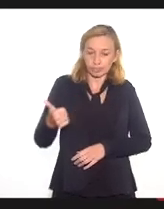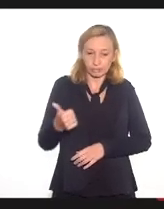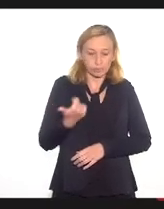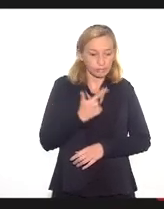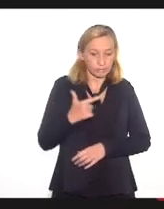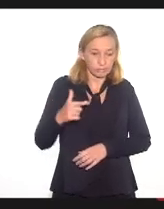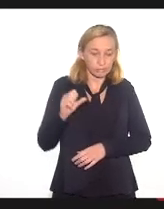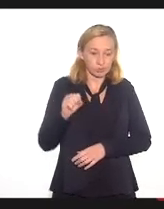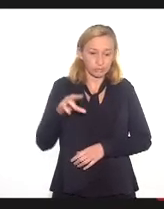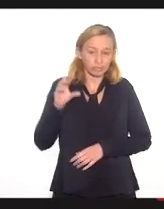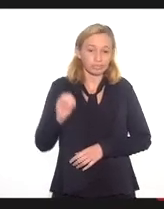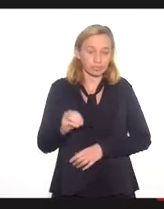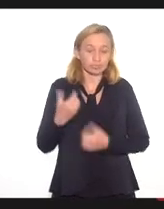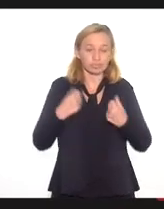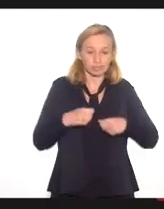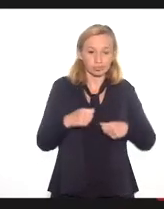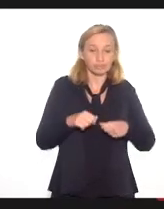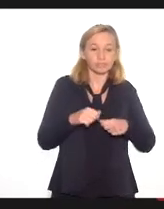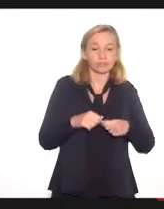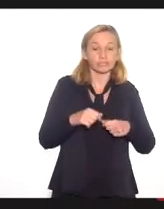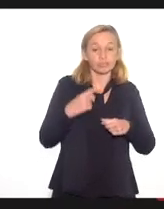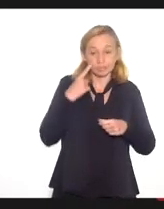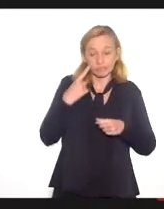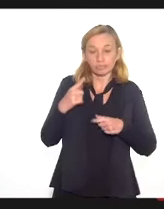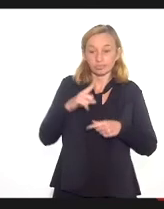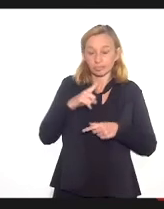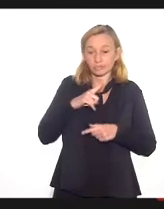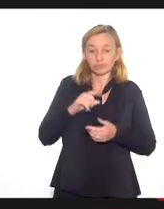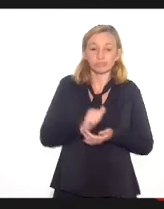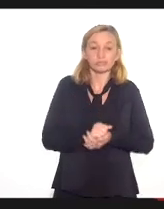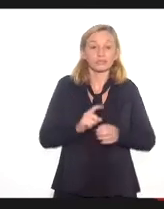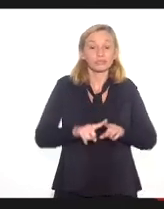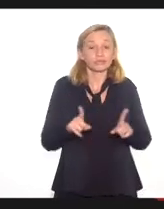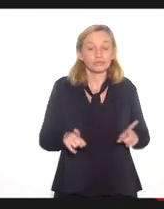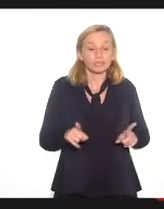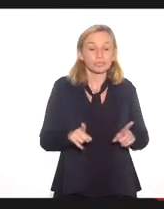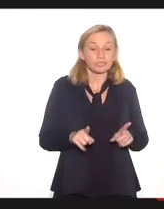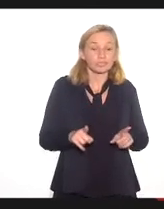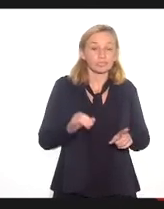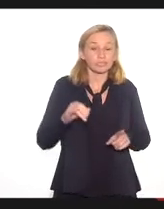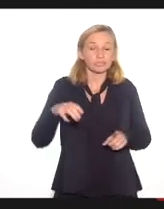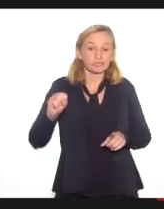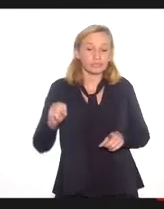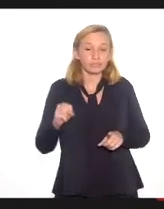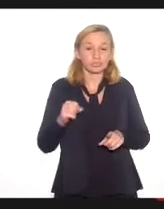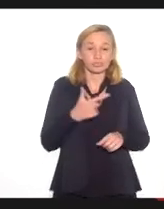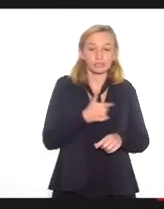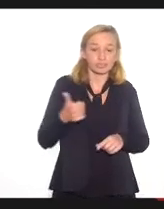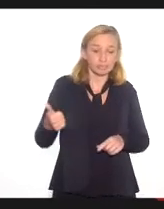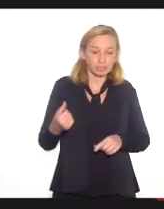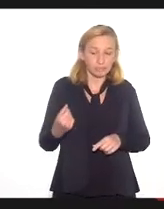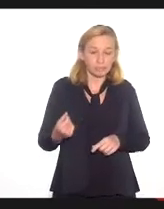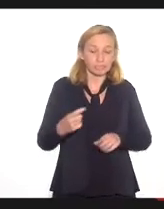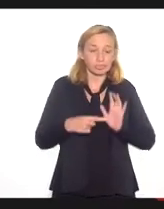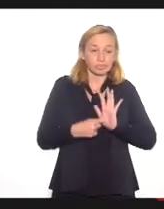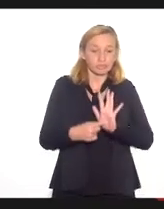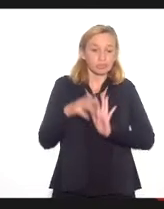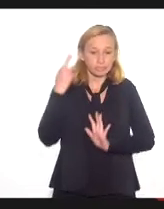temos que brigar para que tenha em 2022 mas o censo de 2010 mostra Renata que